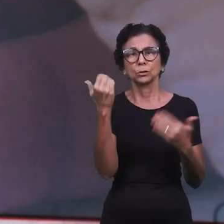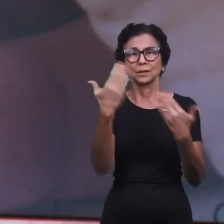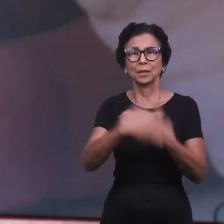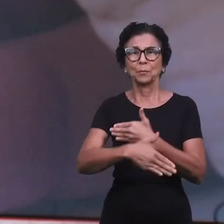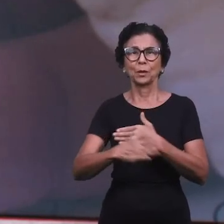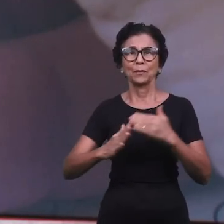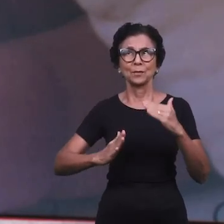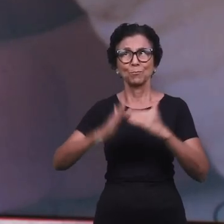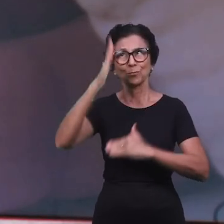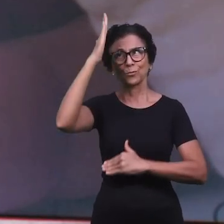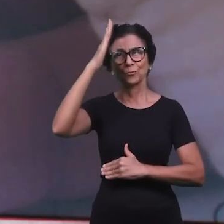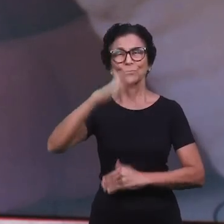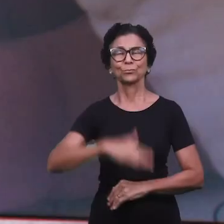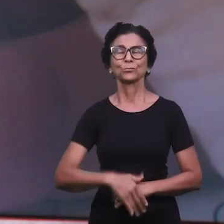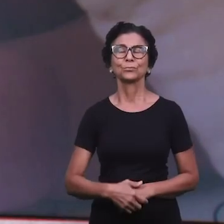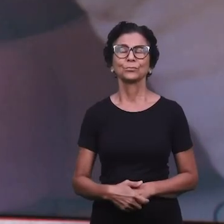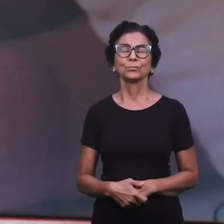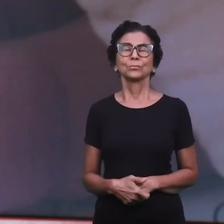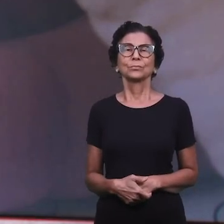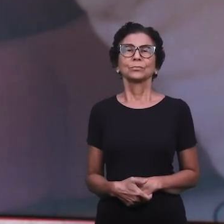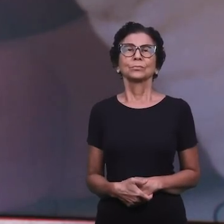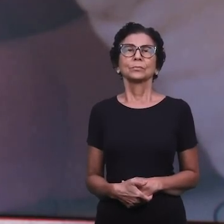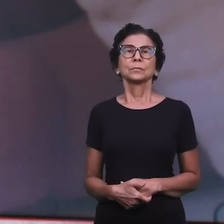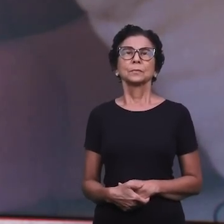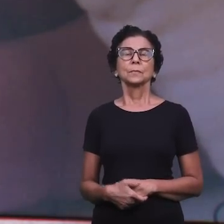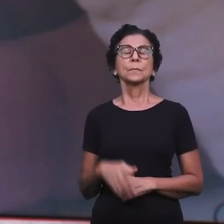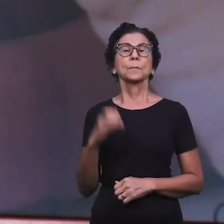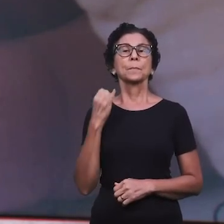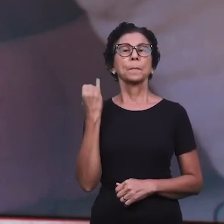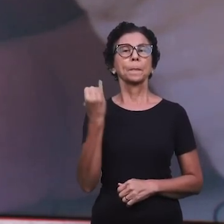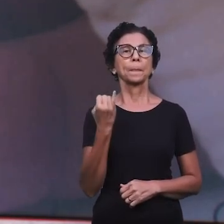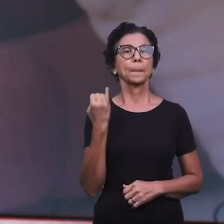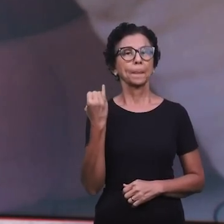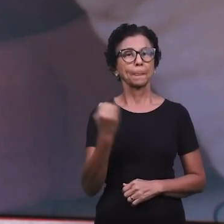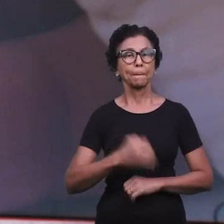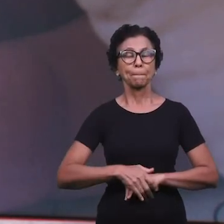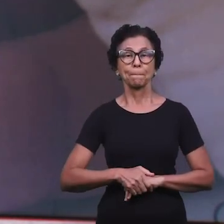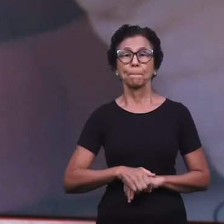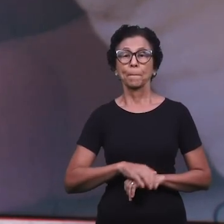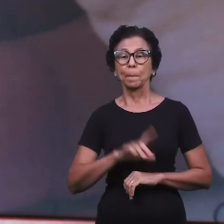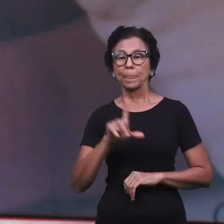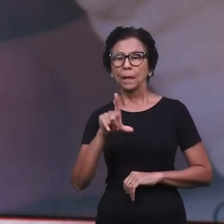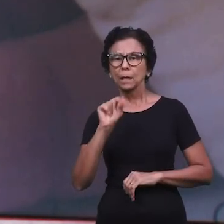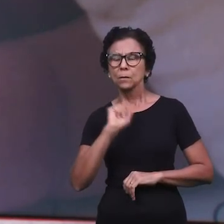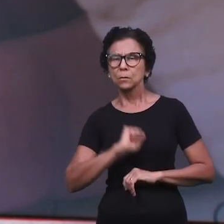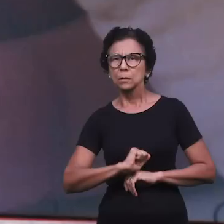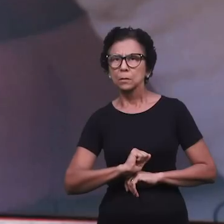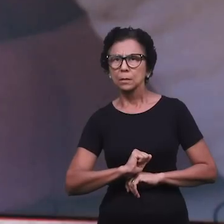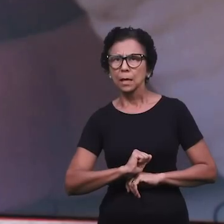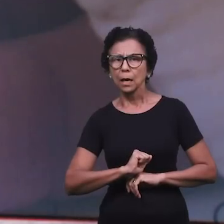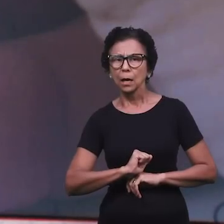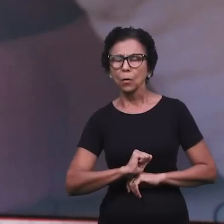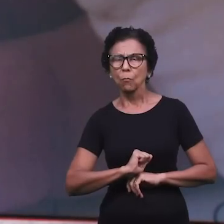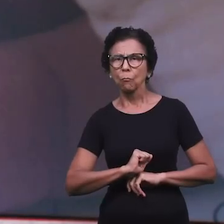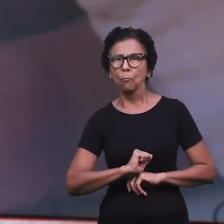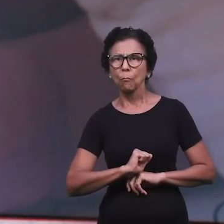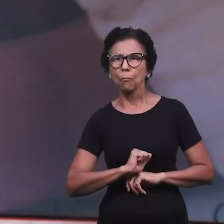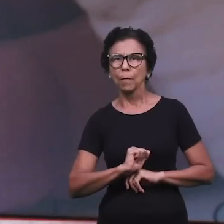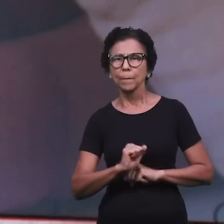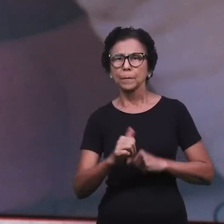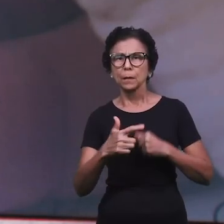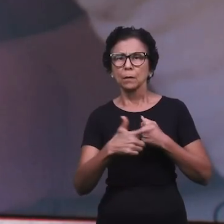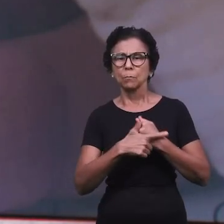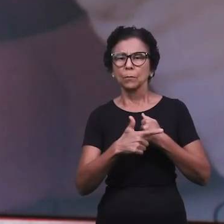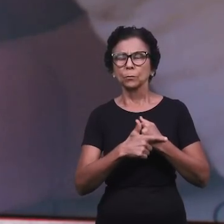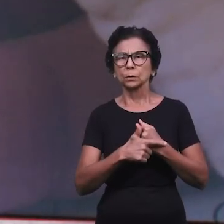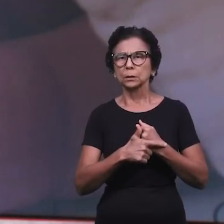nível alto, tudo bem? Então, ó, é muito importante selecionar um cargo que se alinhe com as suas aptidões e interesses, né? Não